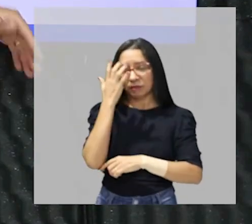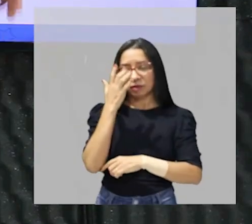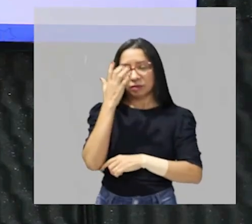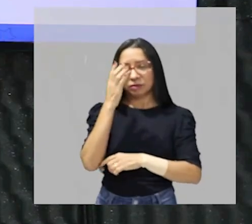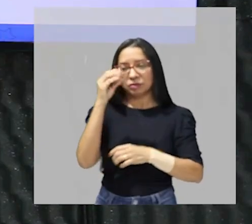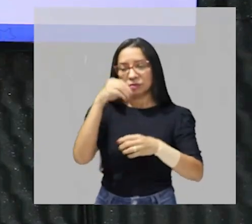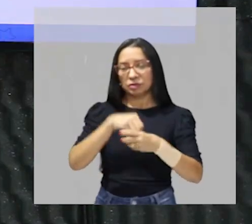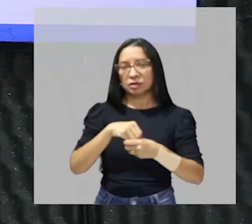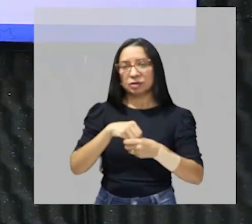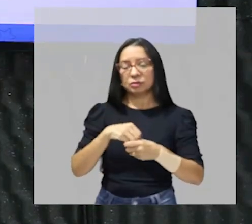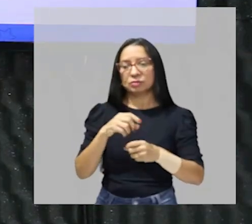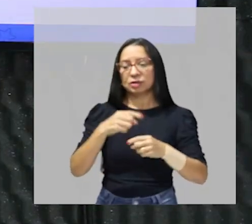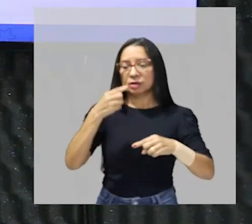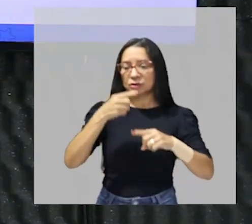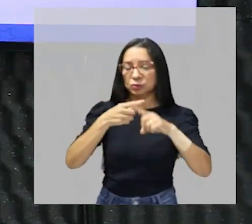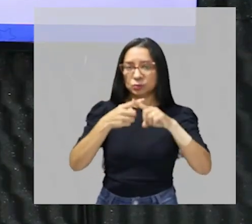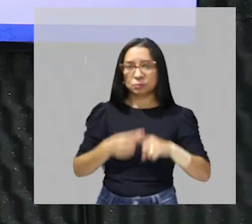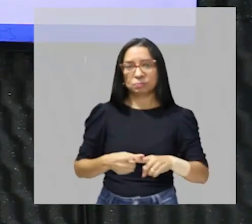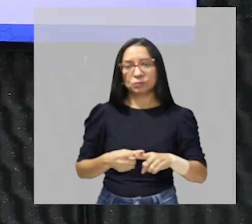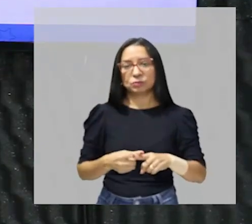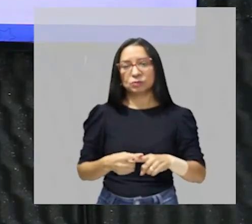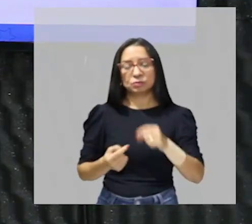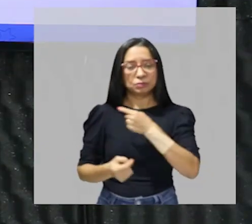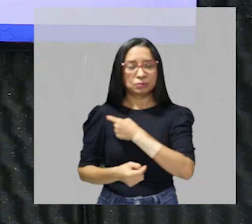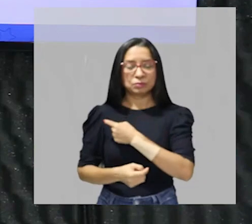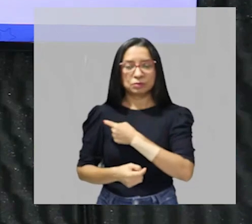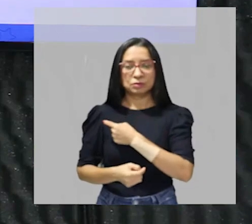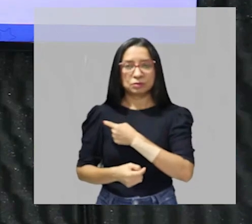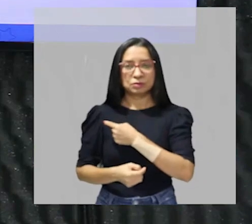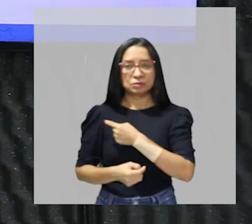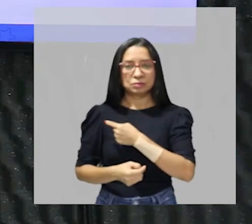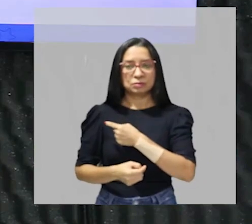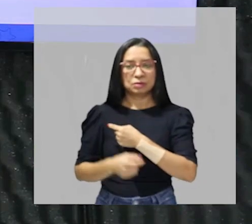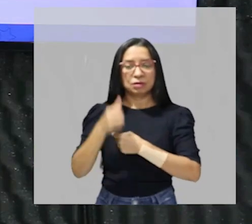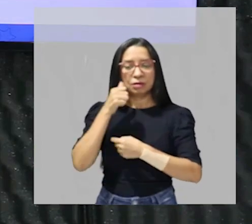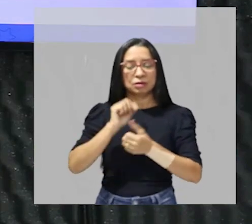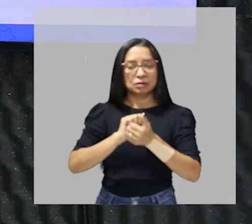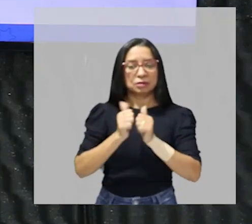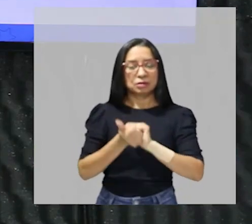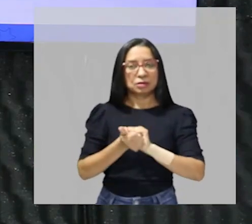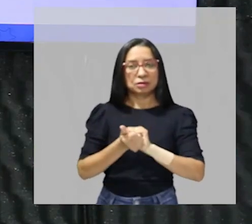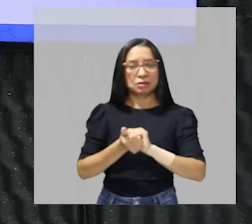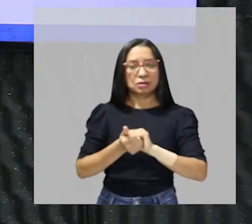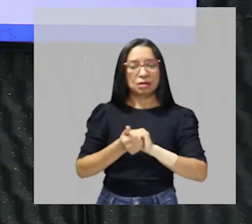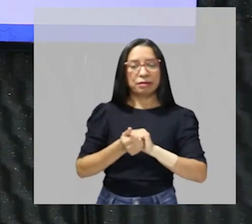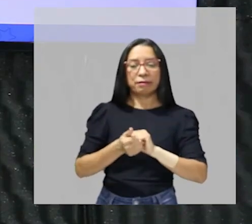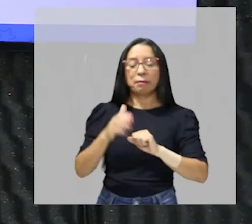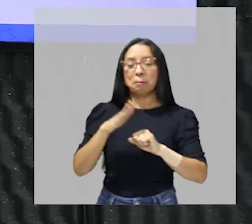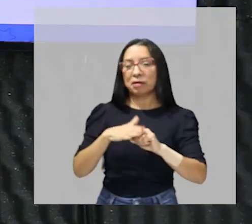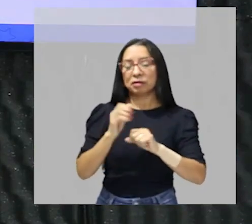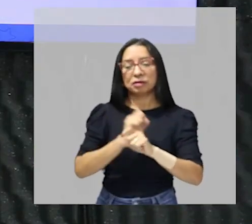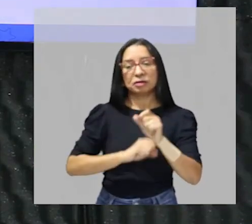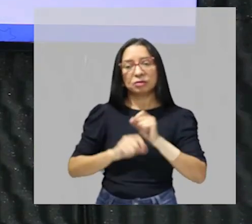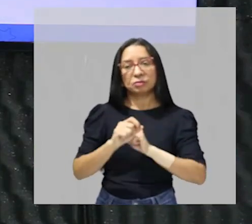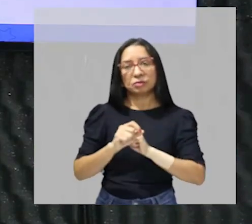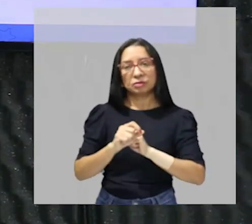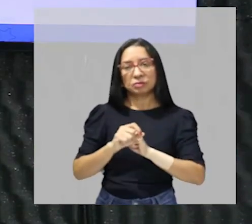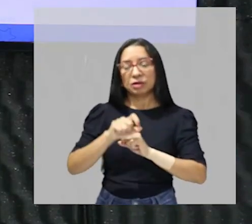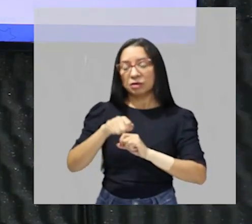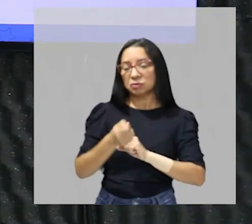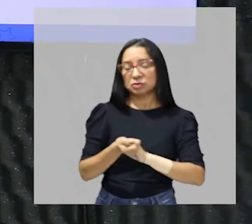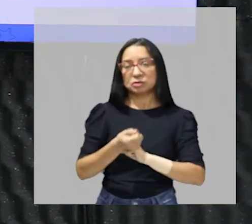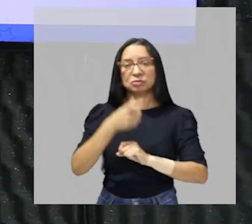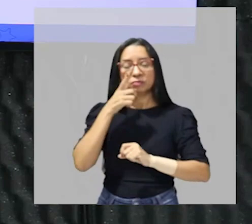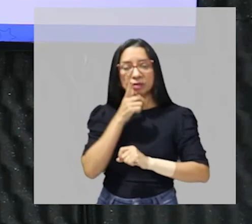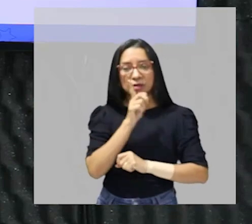dentro da disputa das artes marciais, a atleta bateu, é um sinal de que ela desistiu, você vai ganhar a luta sem precisar machucar,